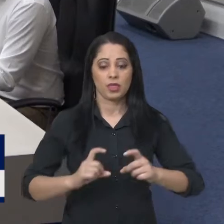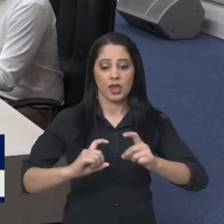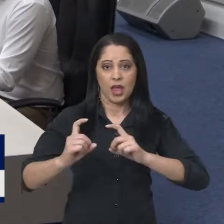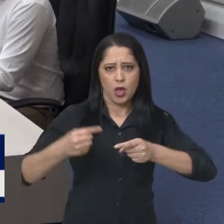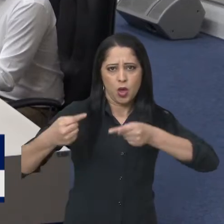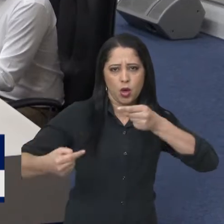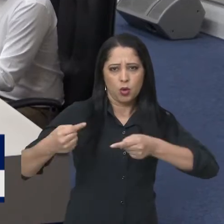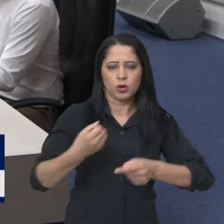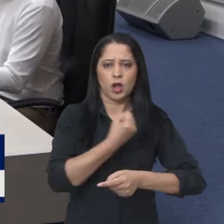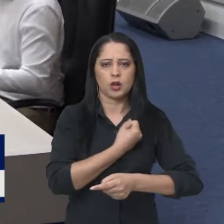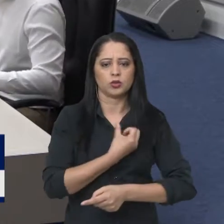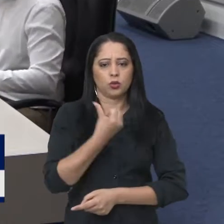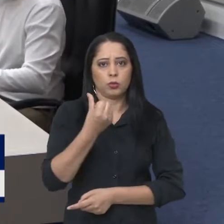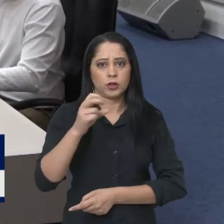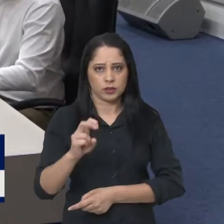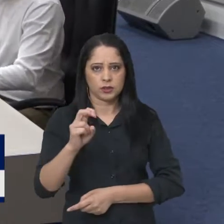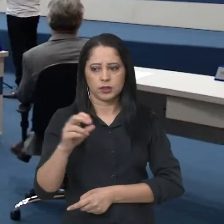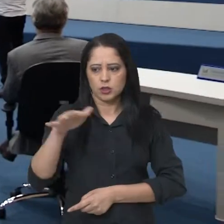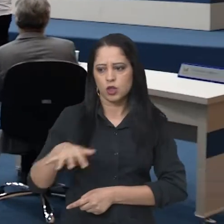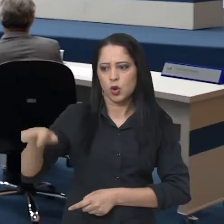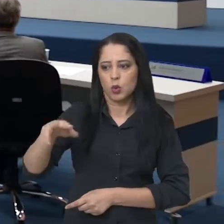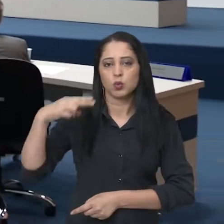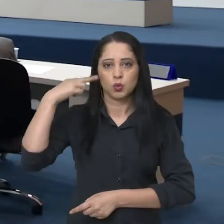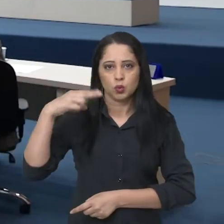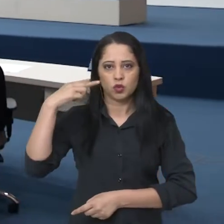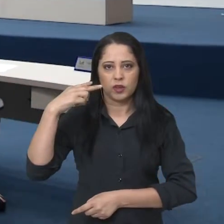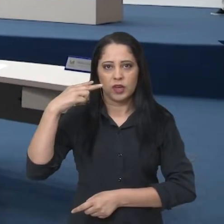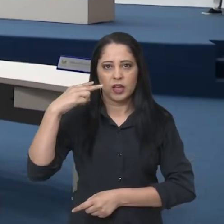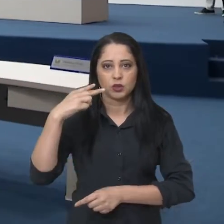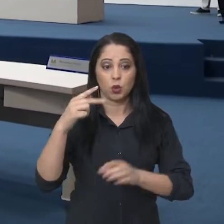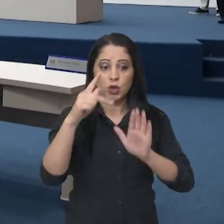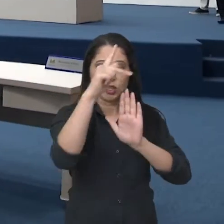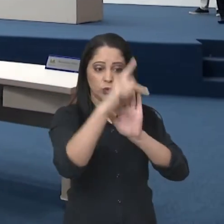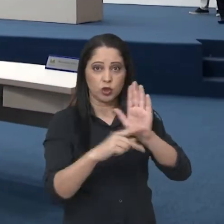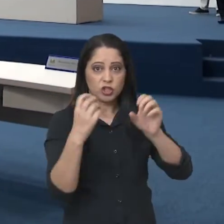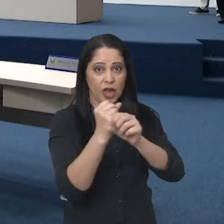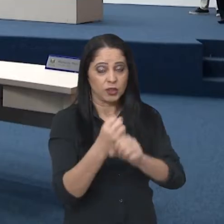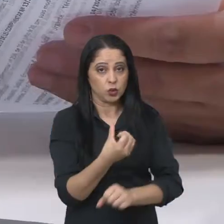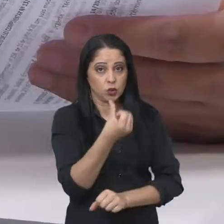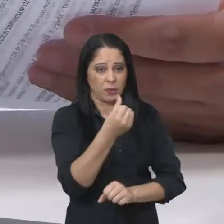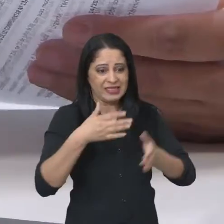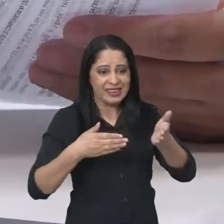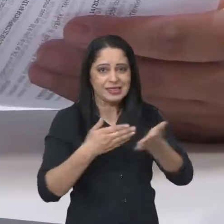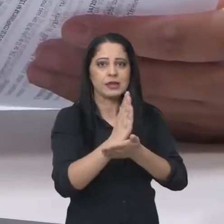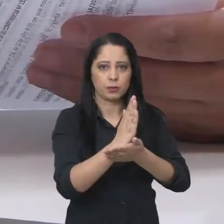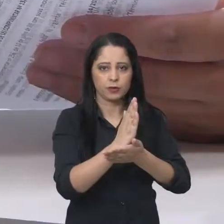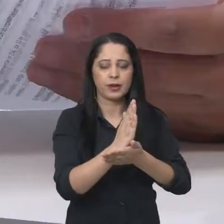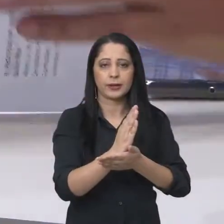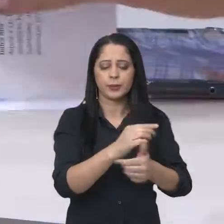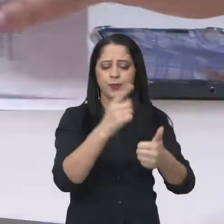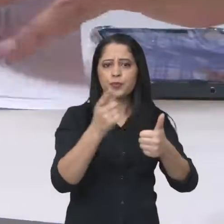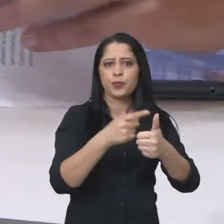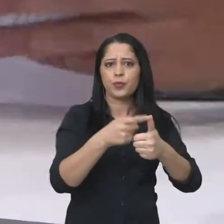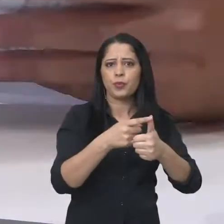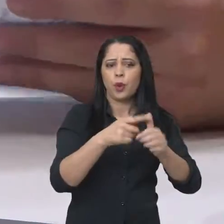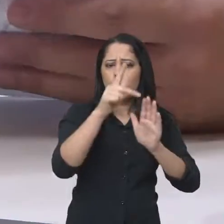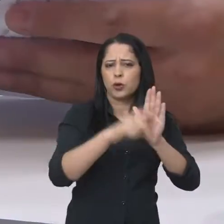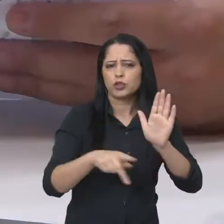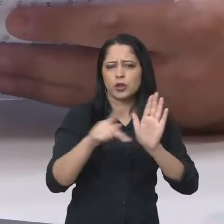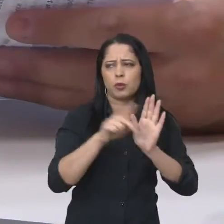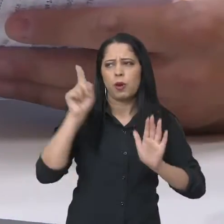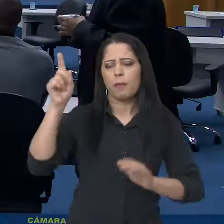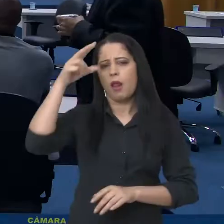na sexagésima quinta sessão do ano os vereadores aprovaram seis projetos entre eles a matéria encaminhada pela prefeitura que